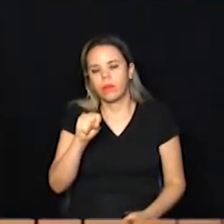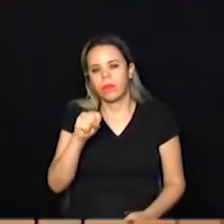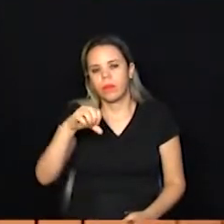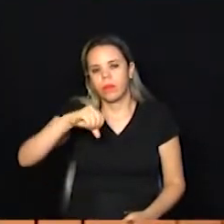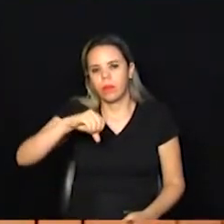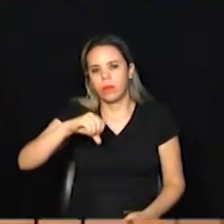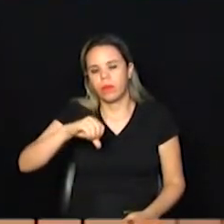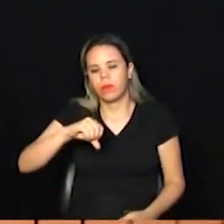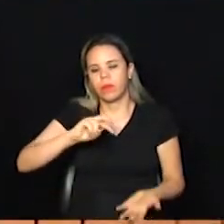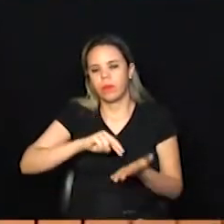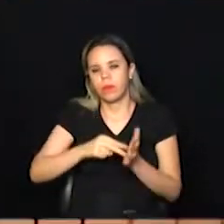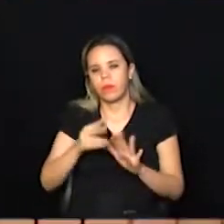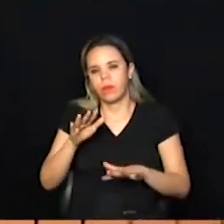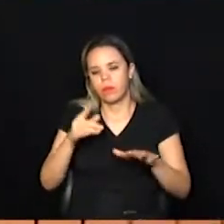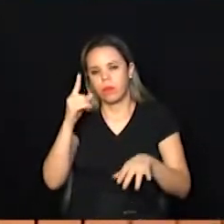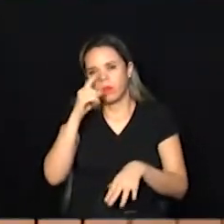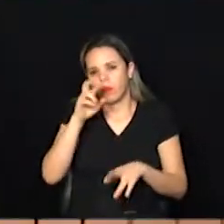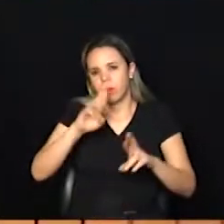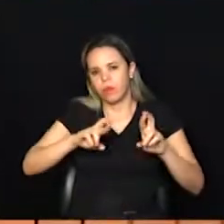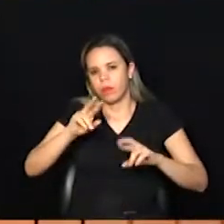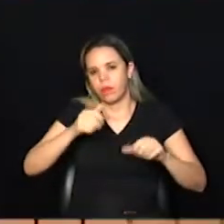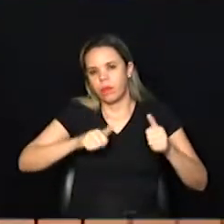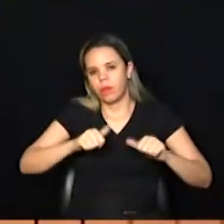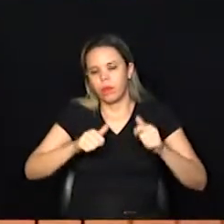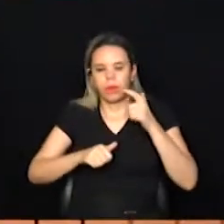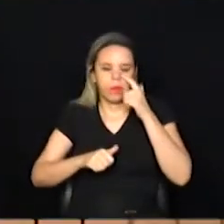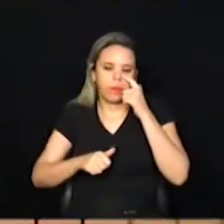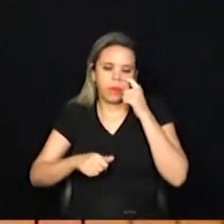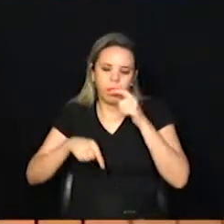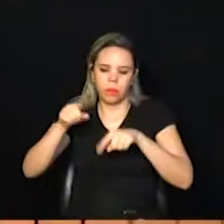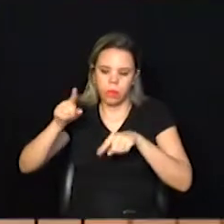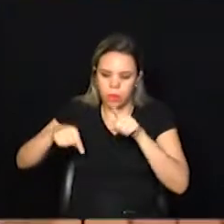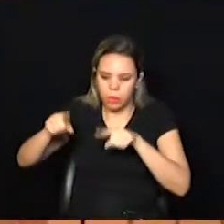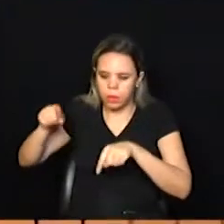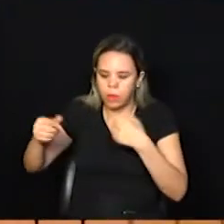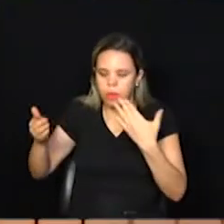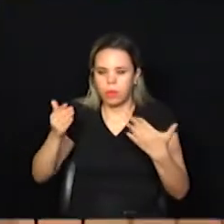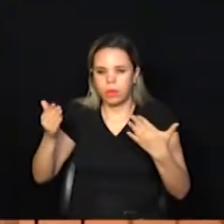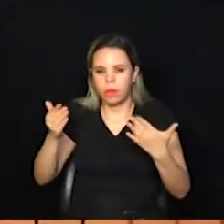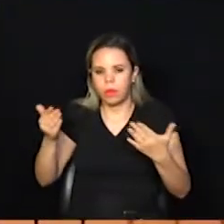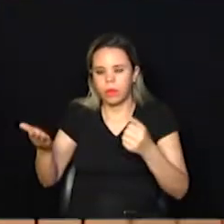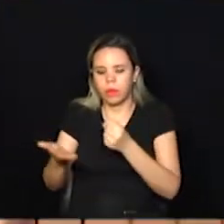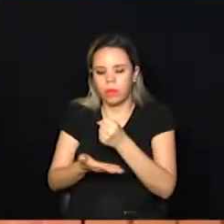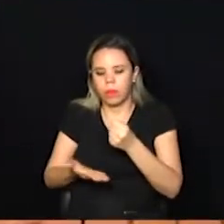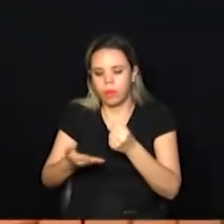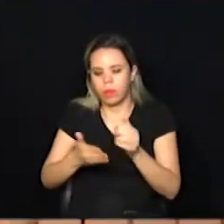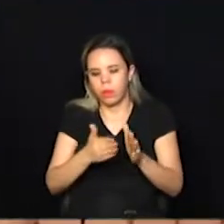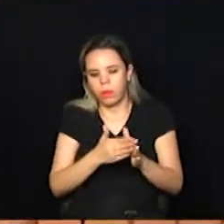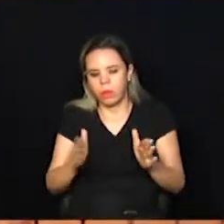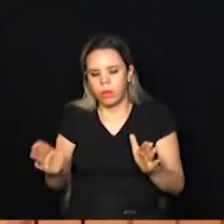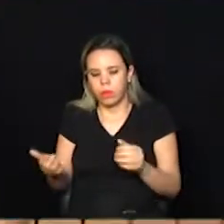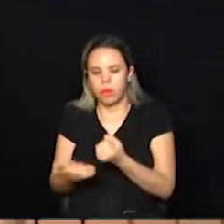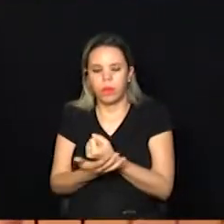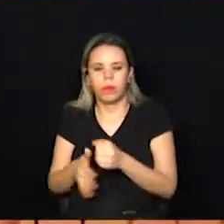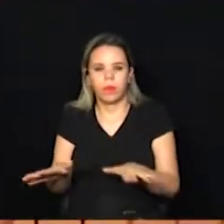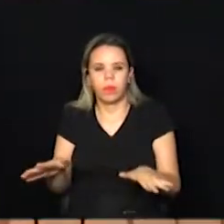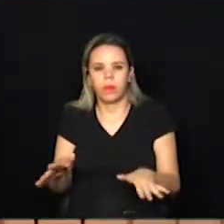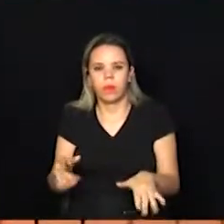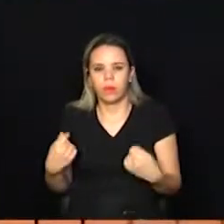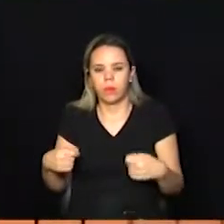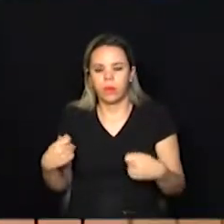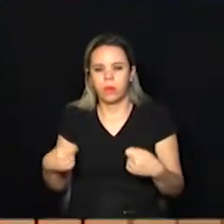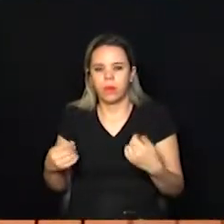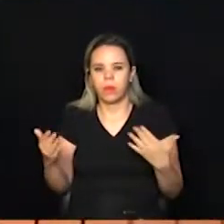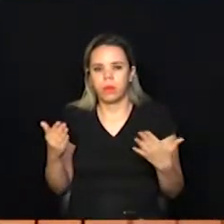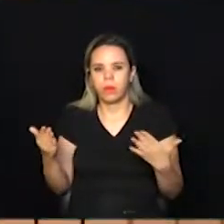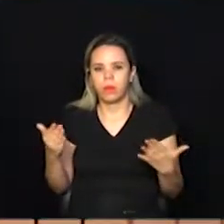muito difícil você analisar dados sem uma base de comparação. Inclusive, no período da pandemia, a gente precisa comparar